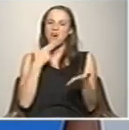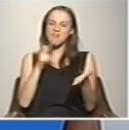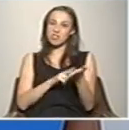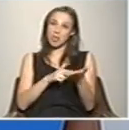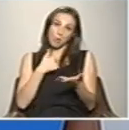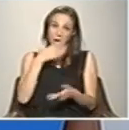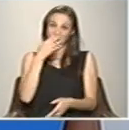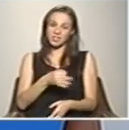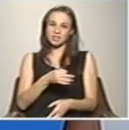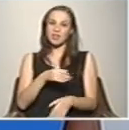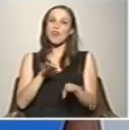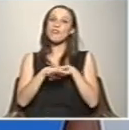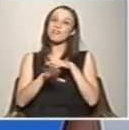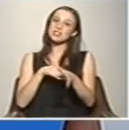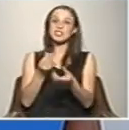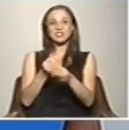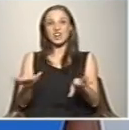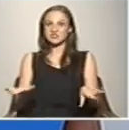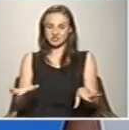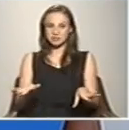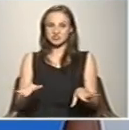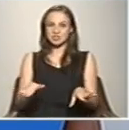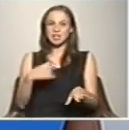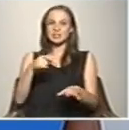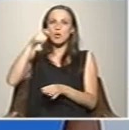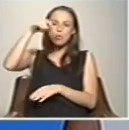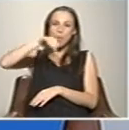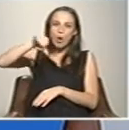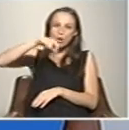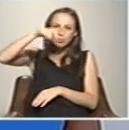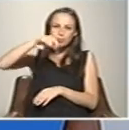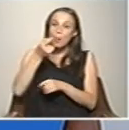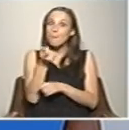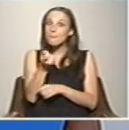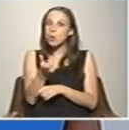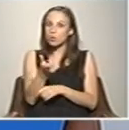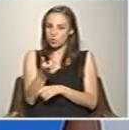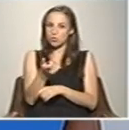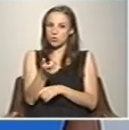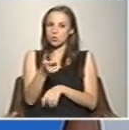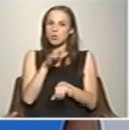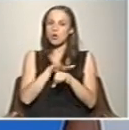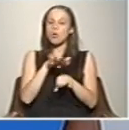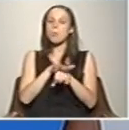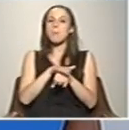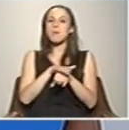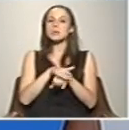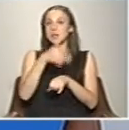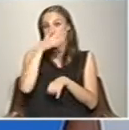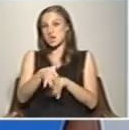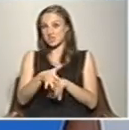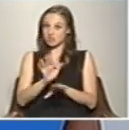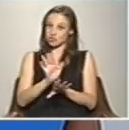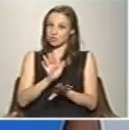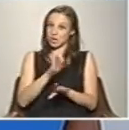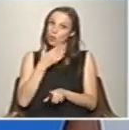isso que eles usam nas crianças. Mas nas crianças põem uma dose mais baixa por causa da parte das alergias que eles podem